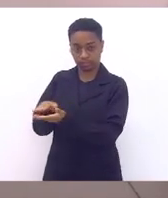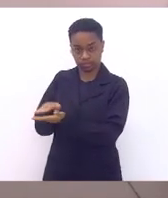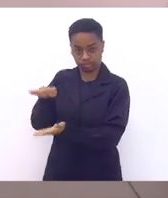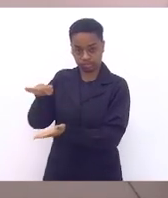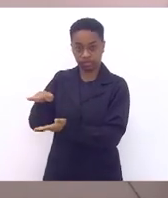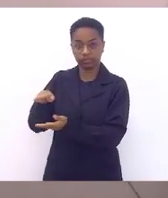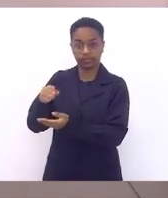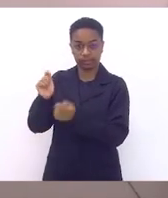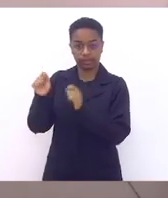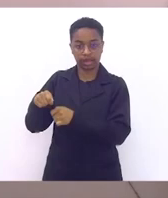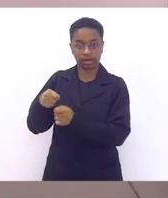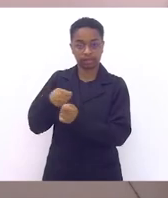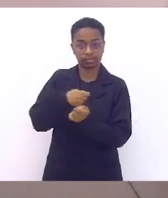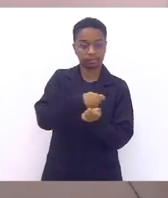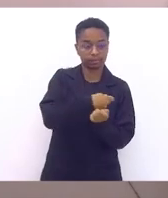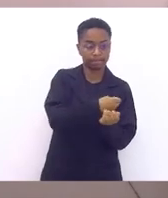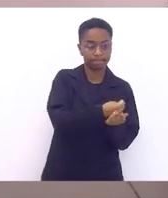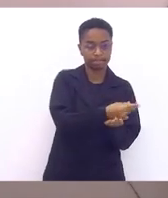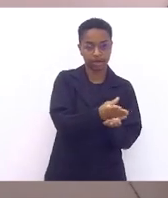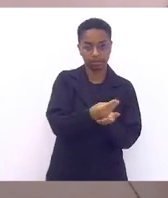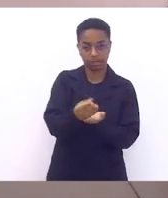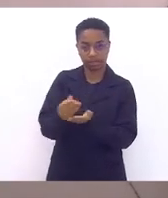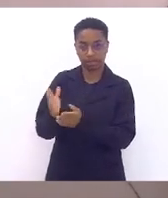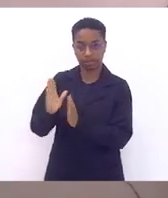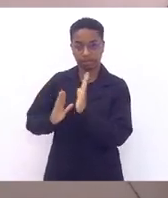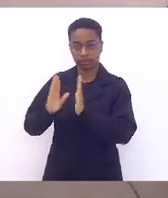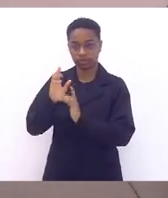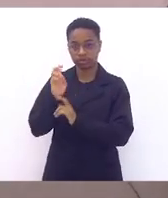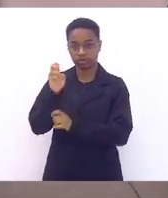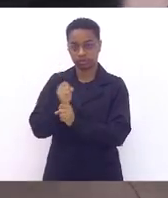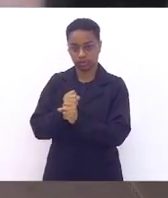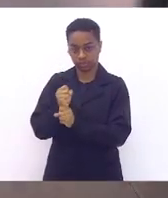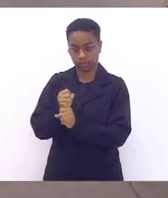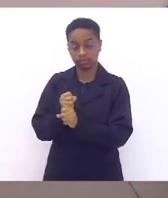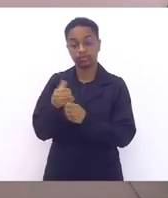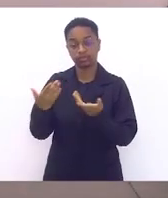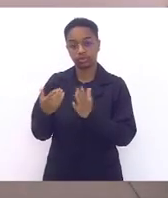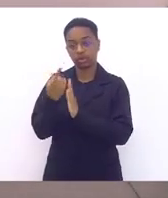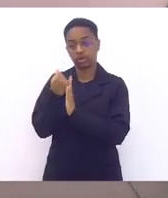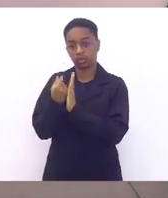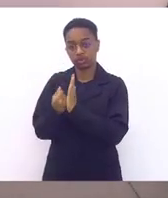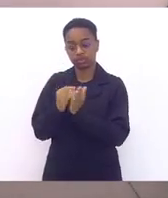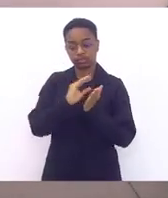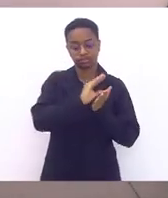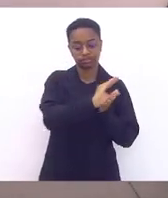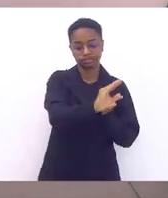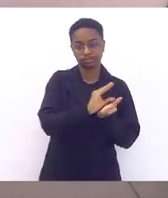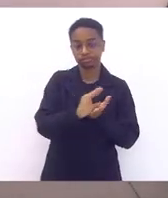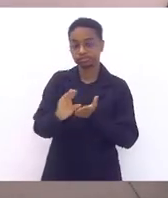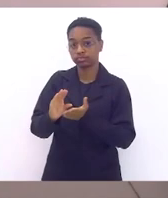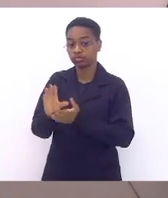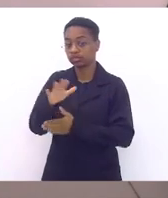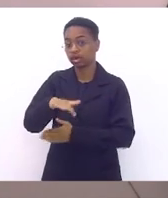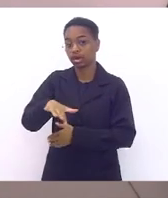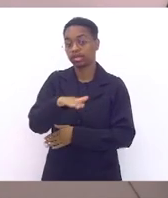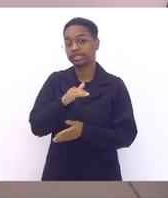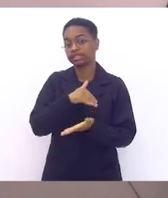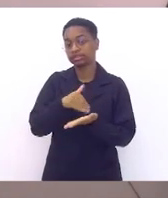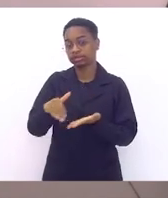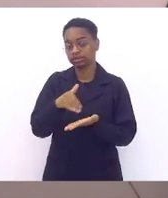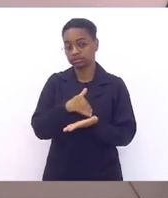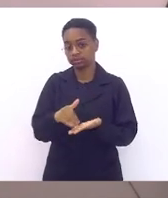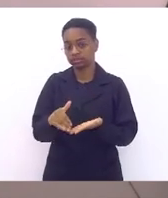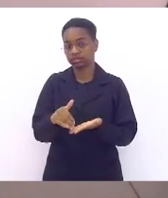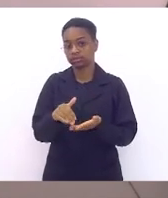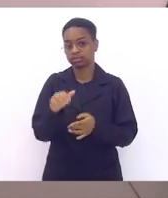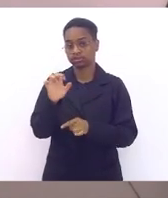né? E essa reserva de orçamento foi exatamente destinada à Secretaria